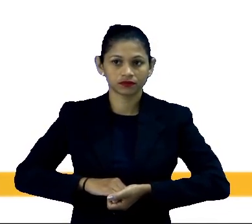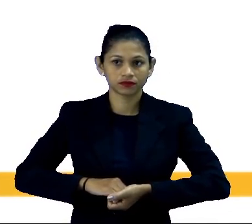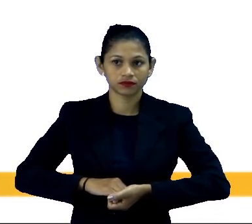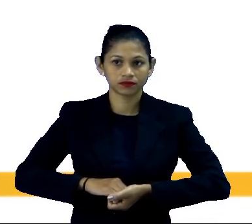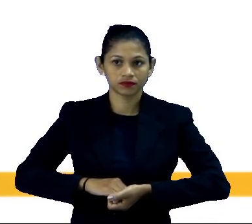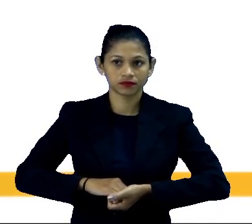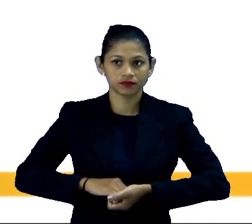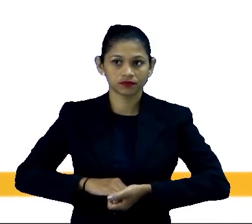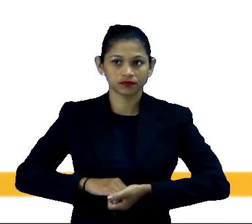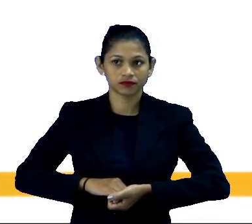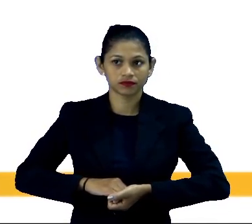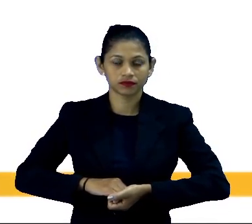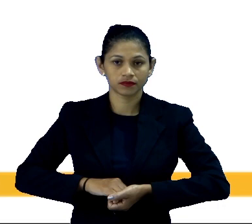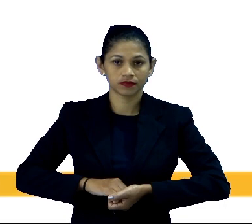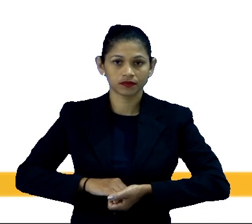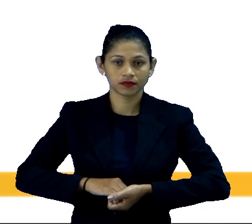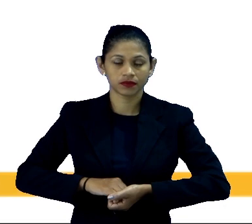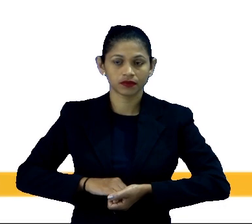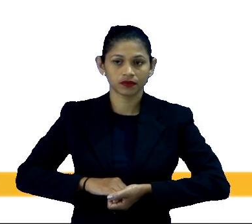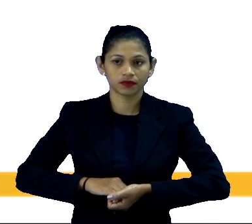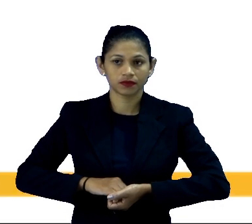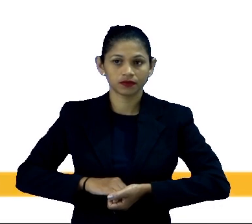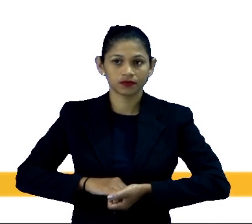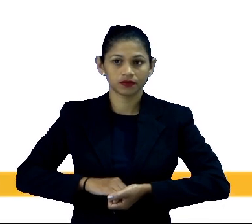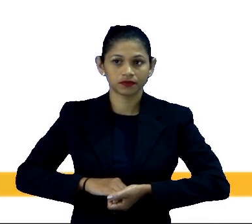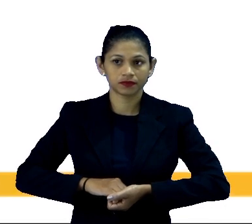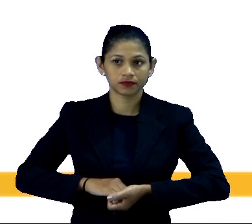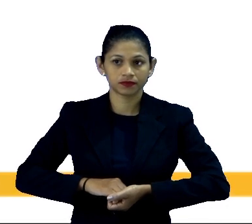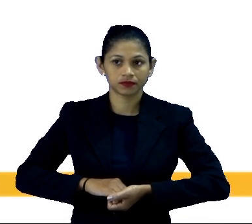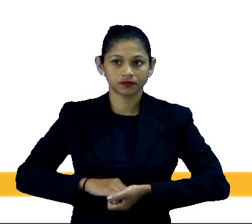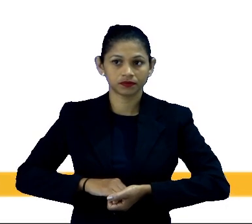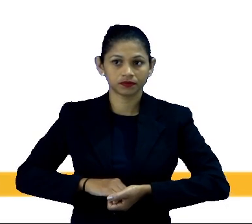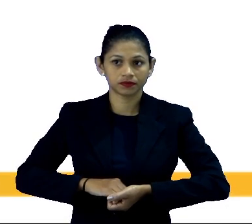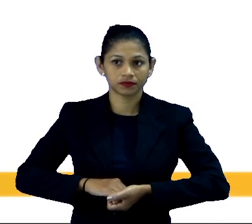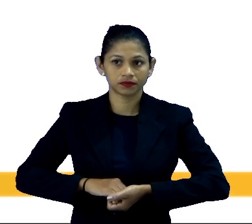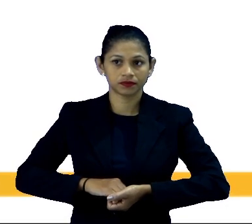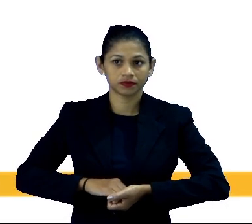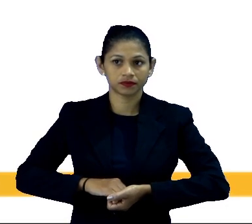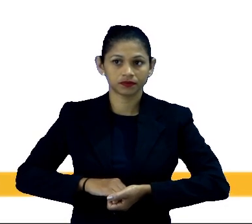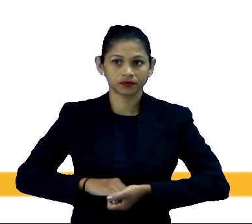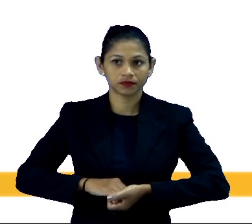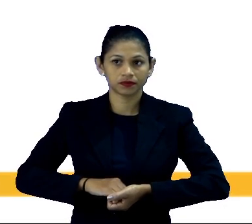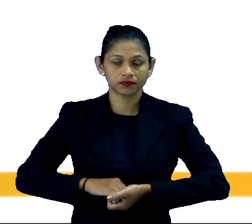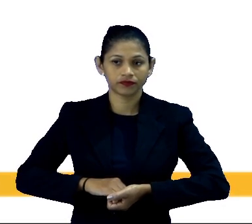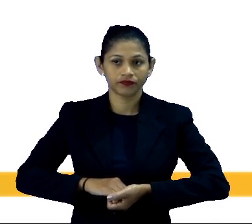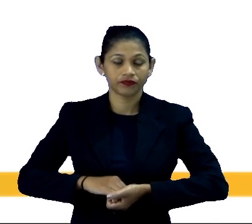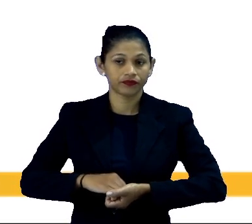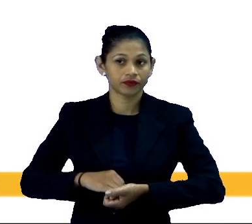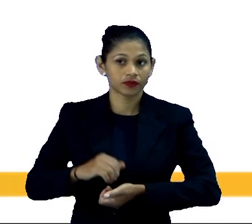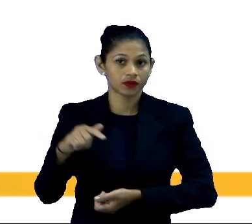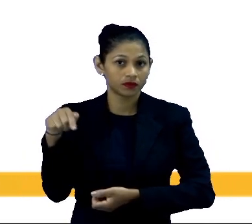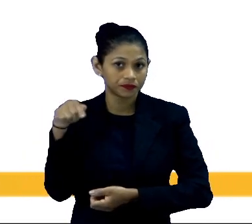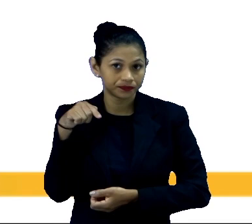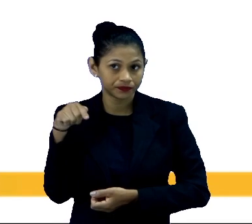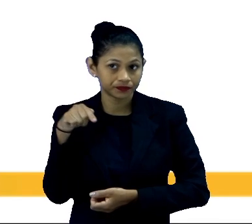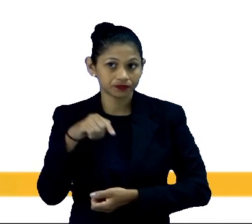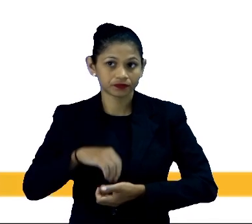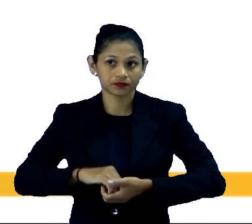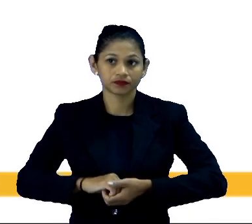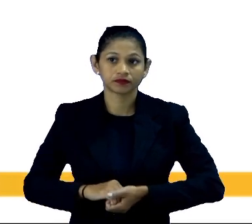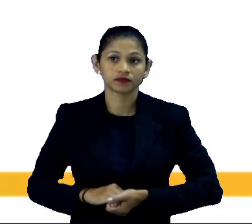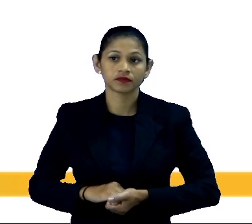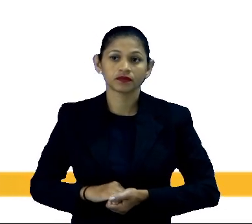tempo, nem de causa. Tudo bem? Por isso que é a letra D. Vamos para a próxima. Questão 7. O